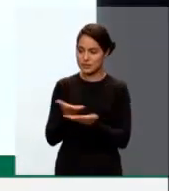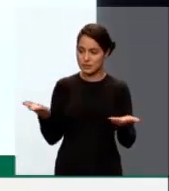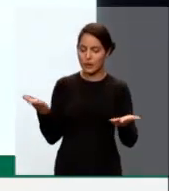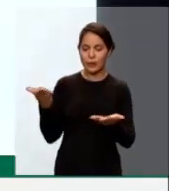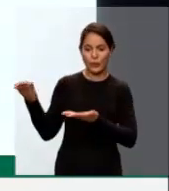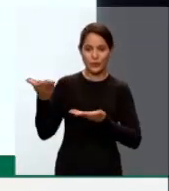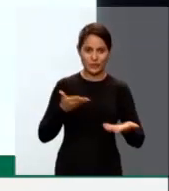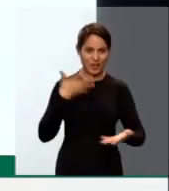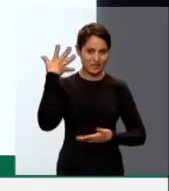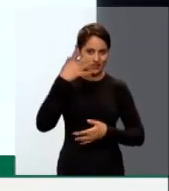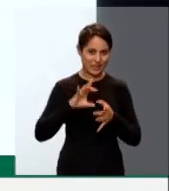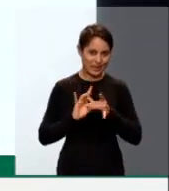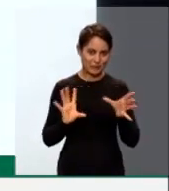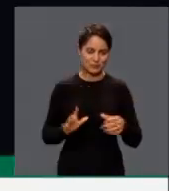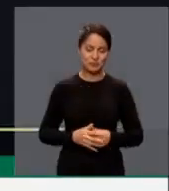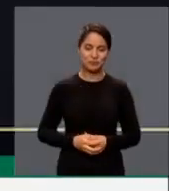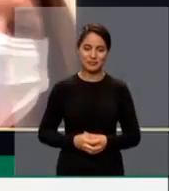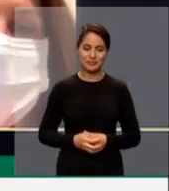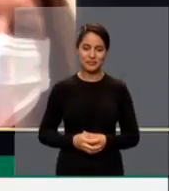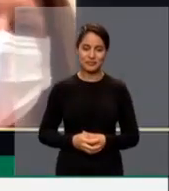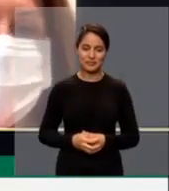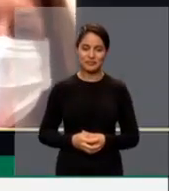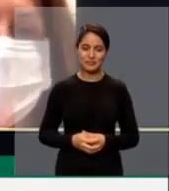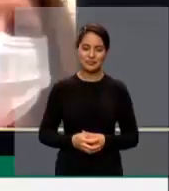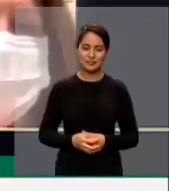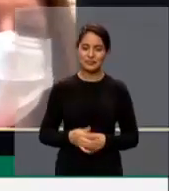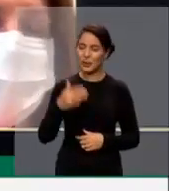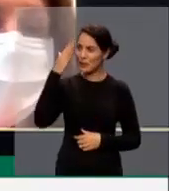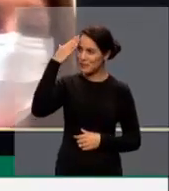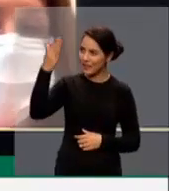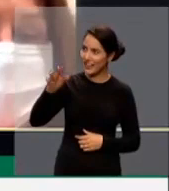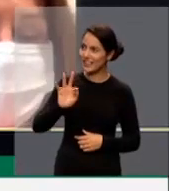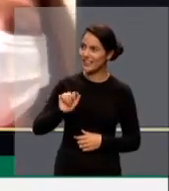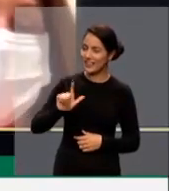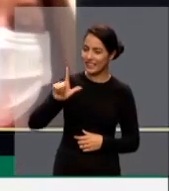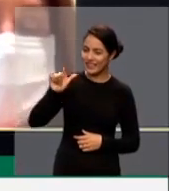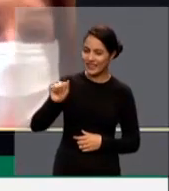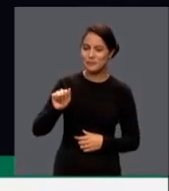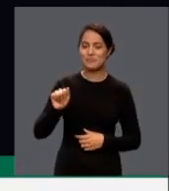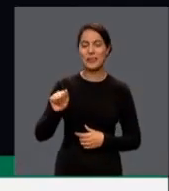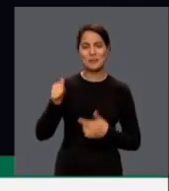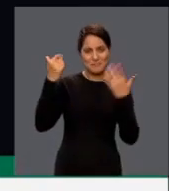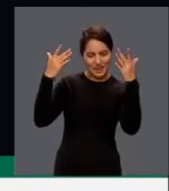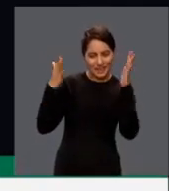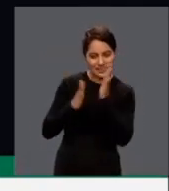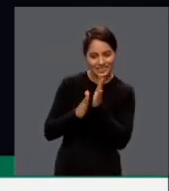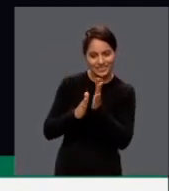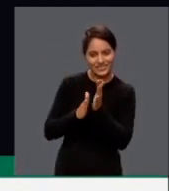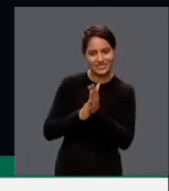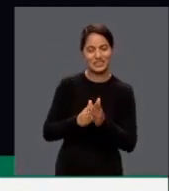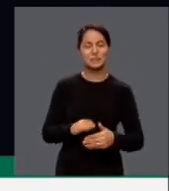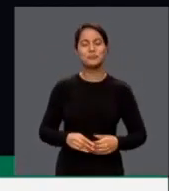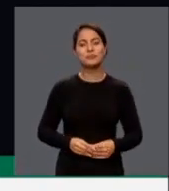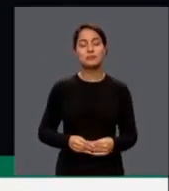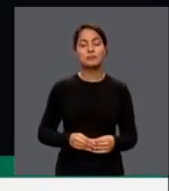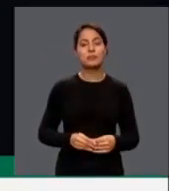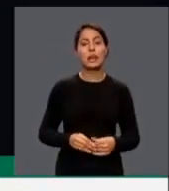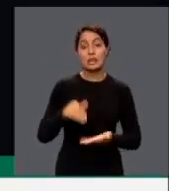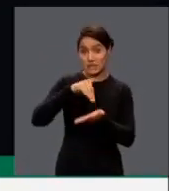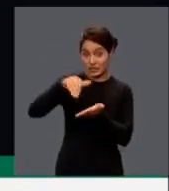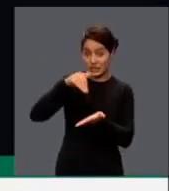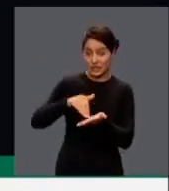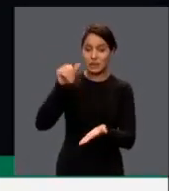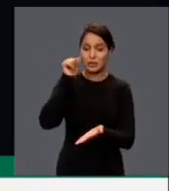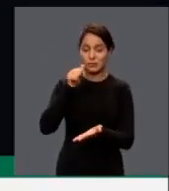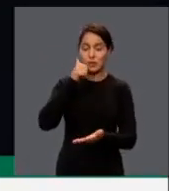convidadas. Muito obrigada, deputada Thalira. Parabéns por estar presidindo para nós, da Secretaria da Mulher, eu